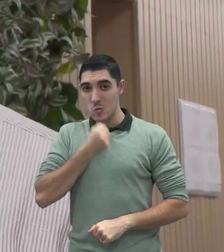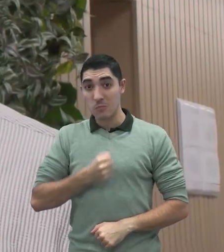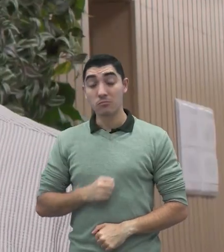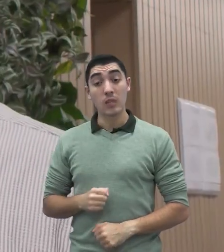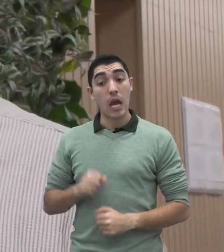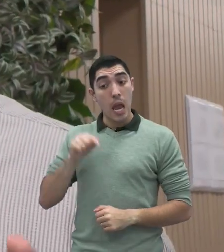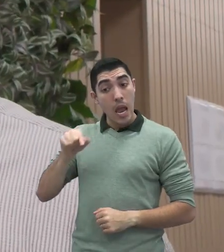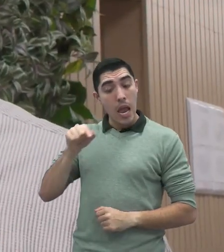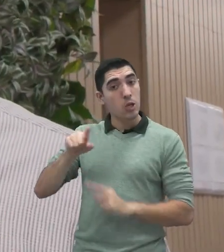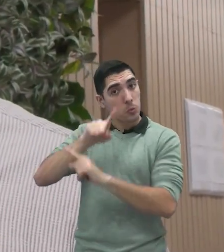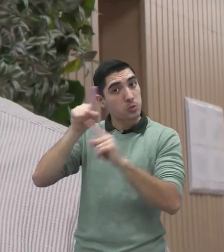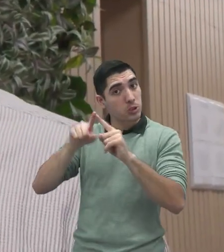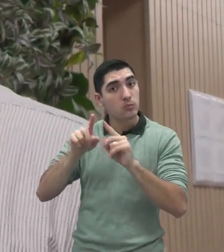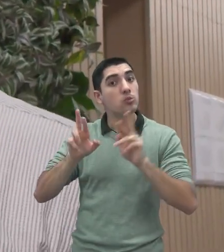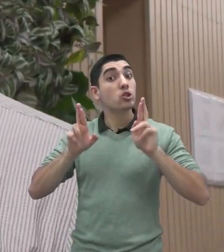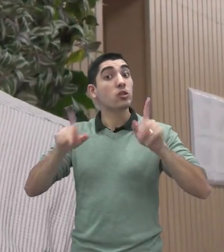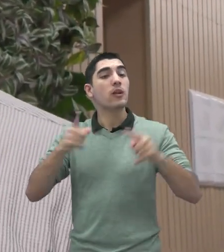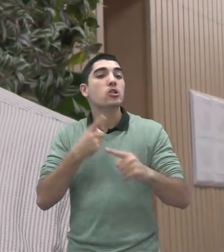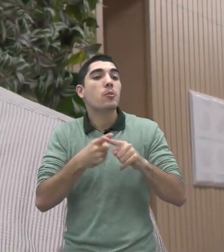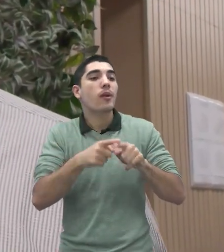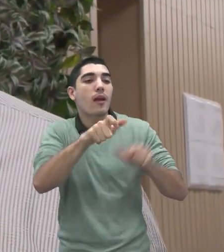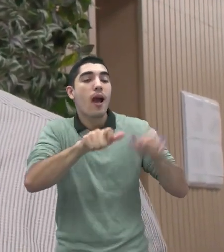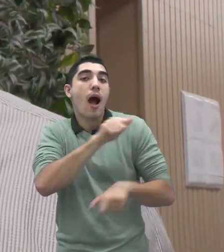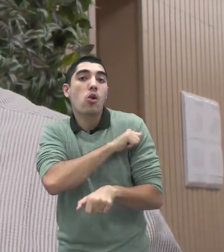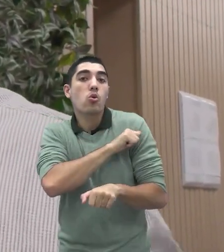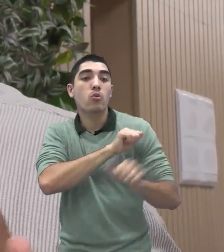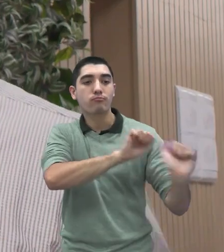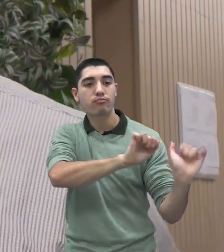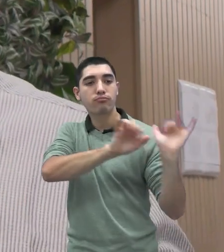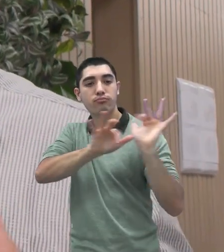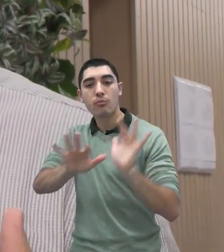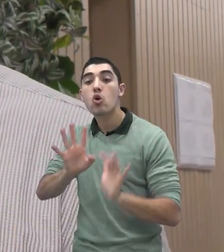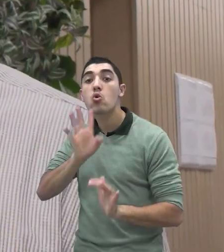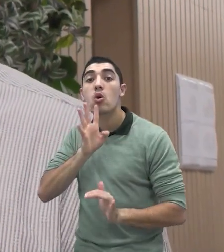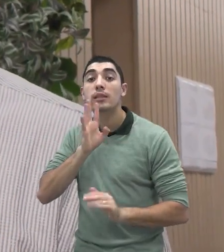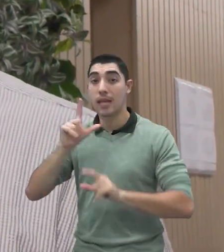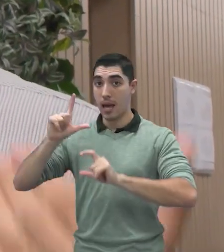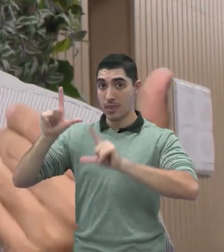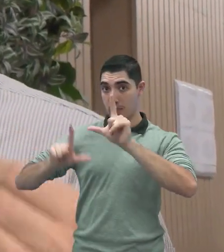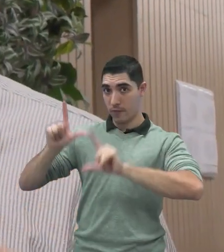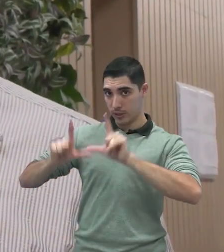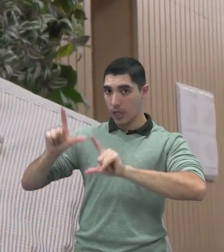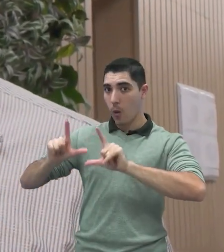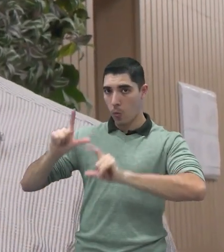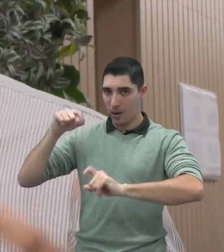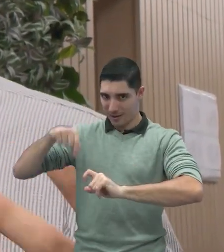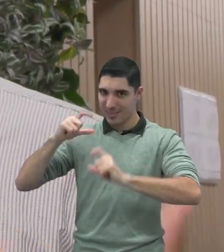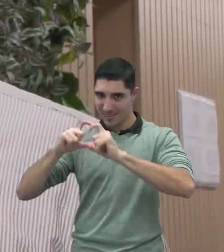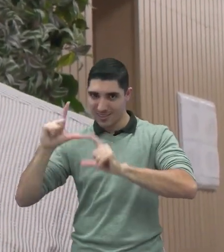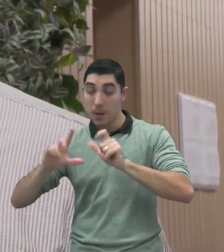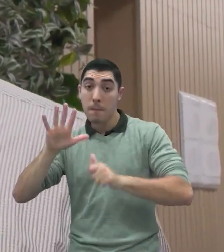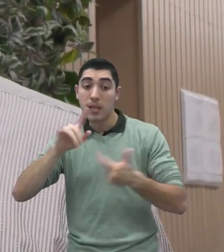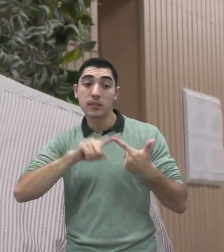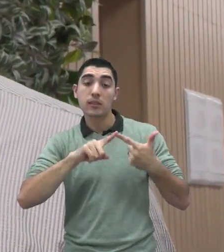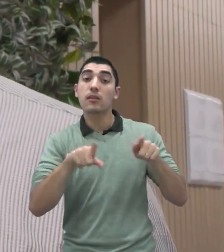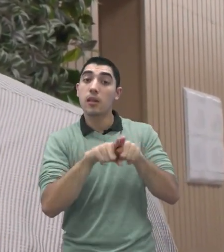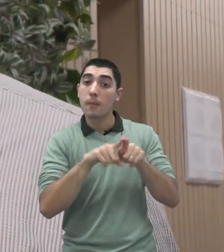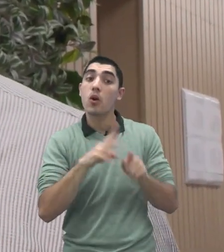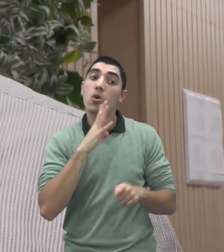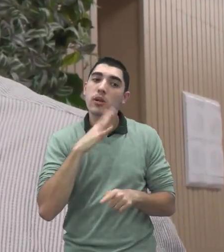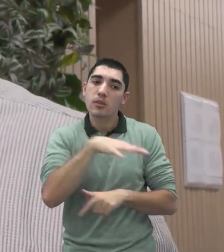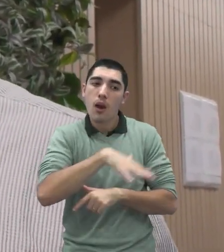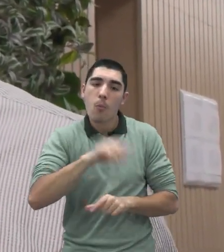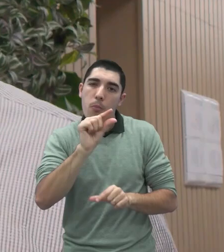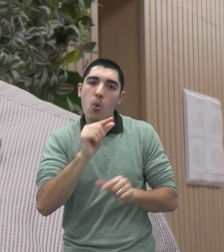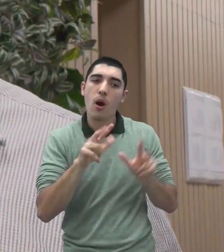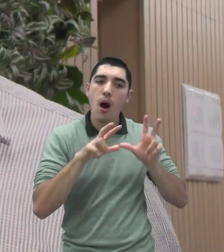jornalistas. Essa iniciativa foi bem diferente porque eles vieram para conhecer mais a TV, mas na Câmara existe o programa Visite a Câmara,